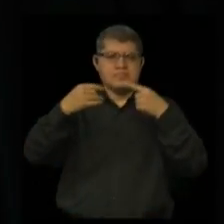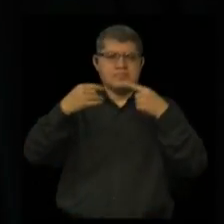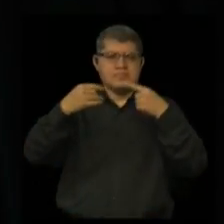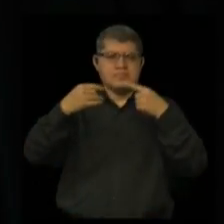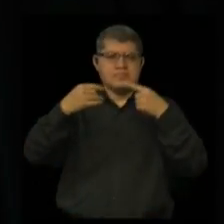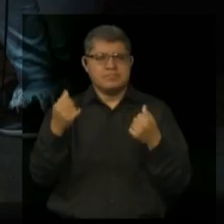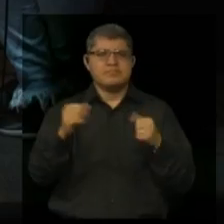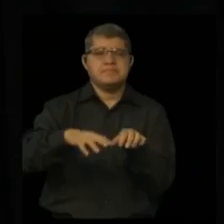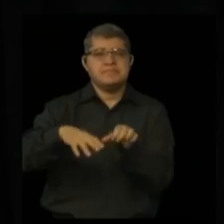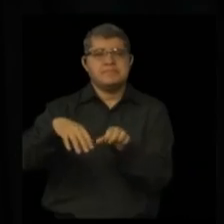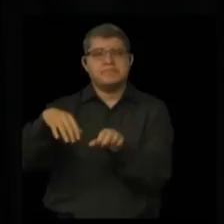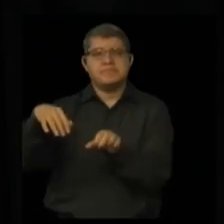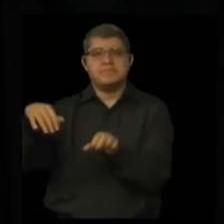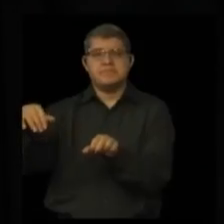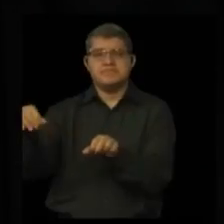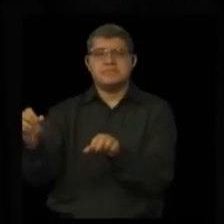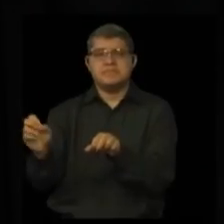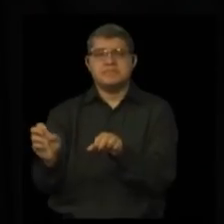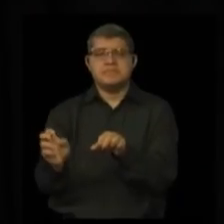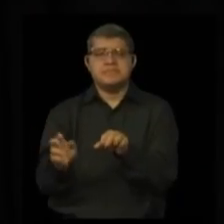Uhum.